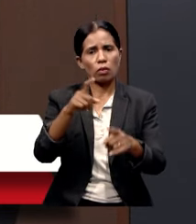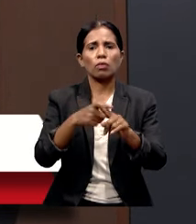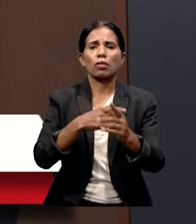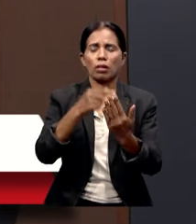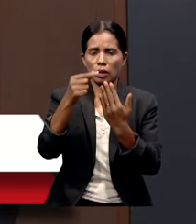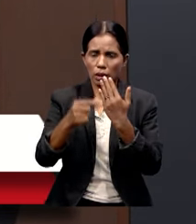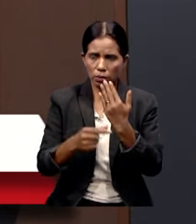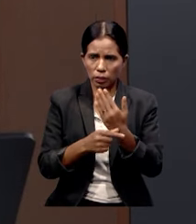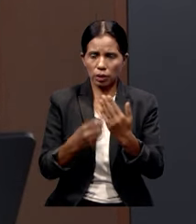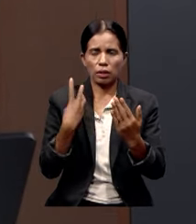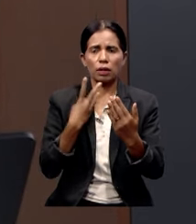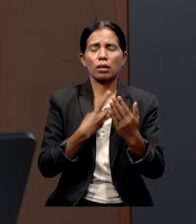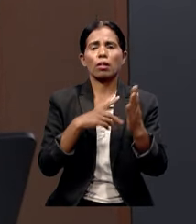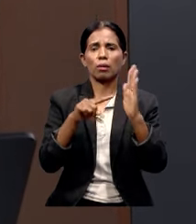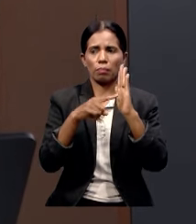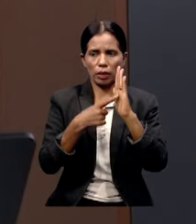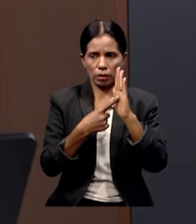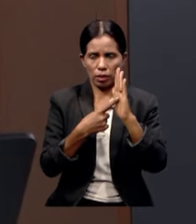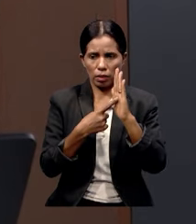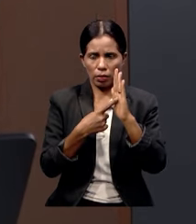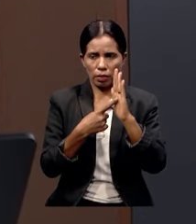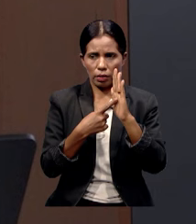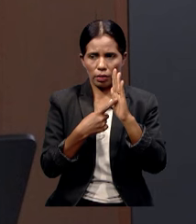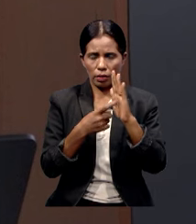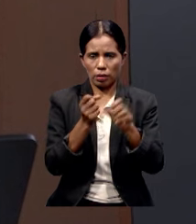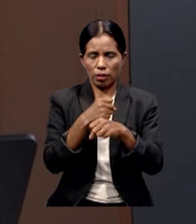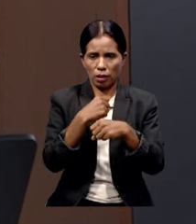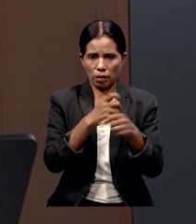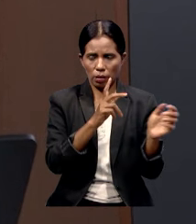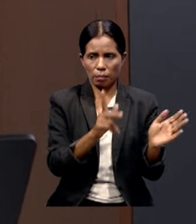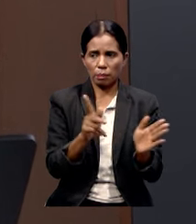agustus ita hahu ana halo plano